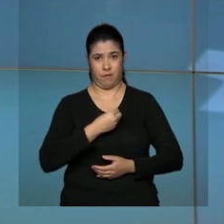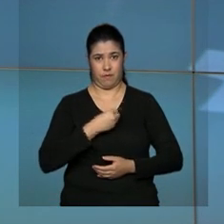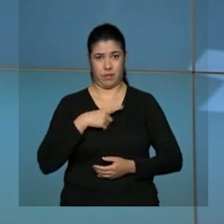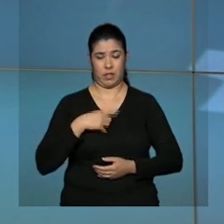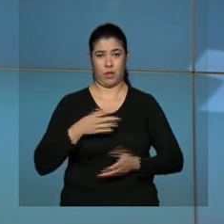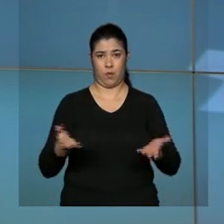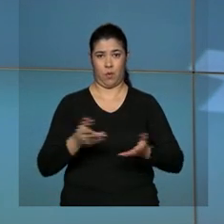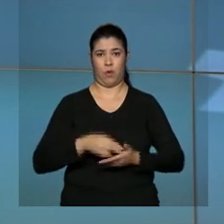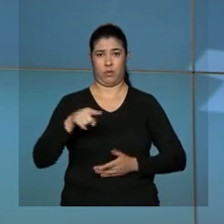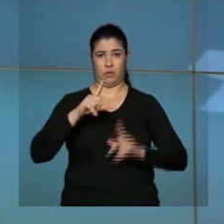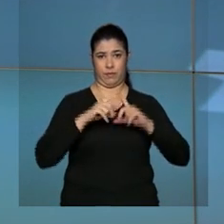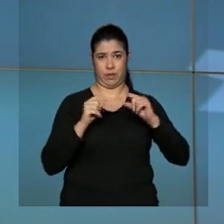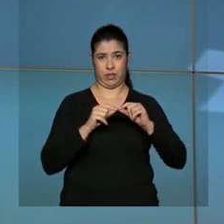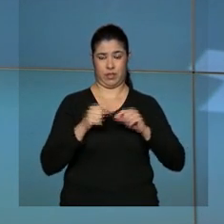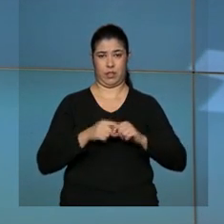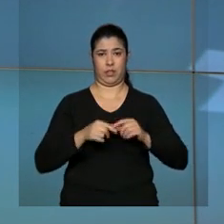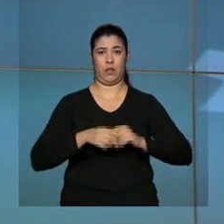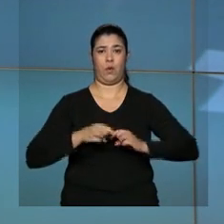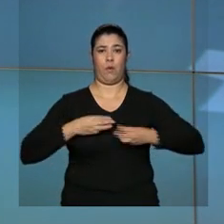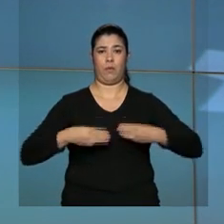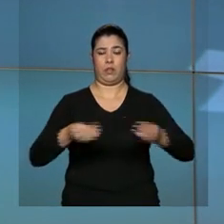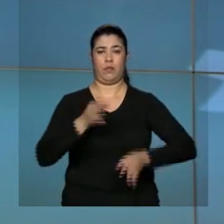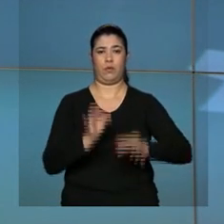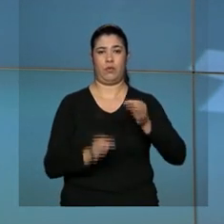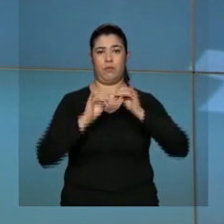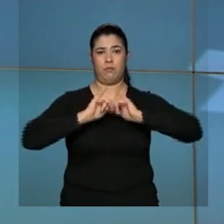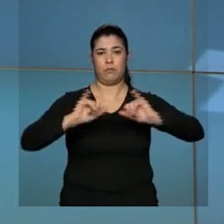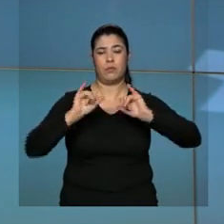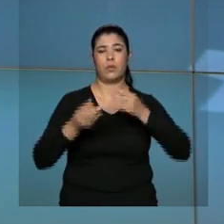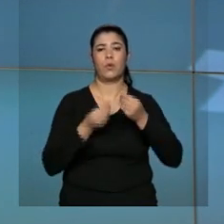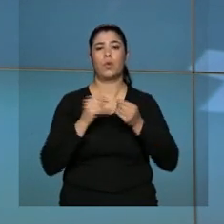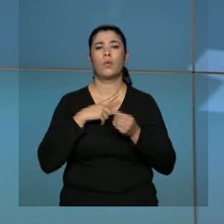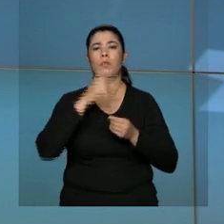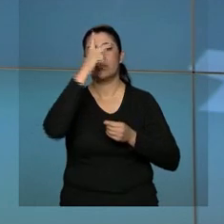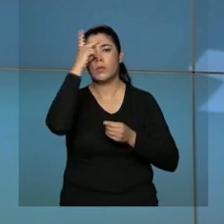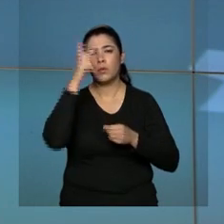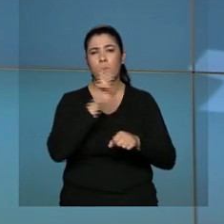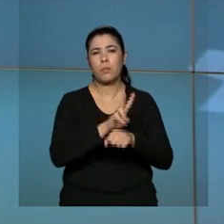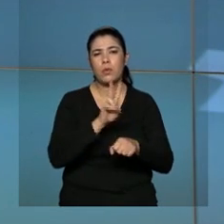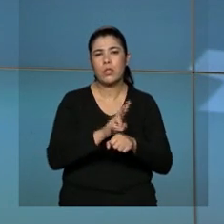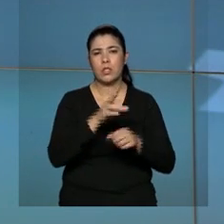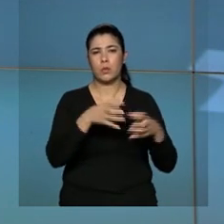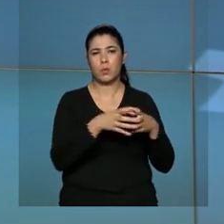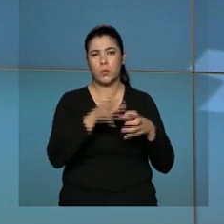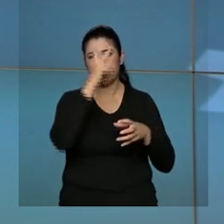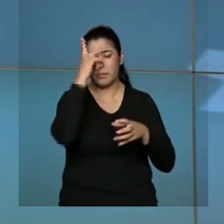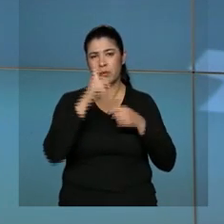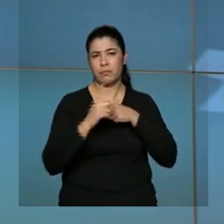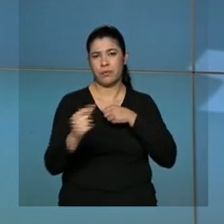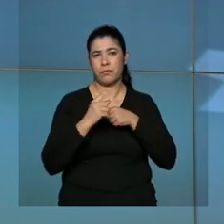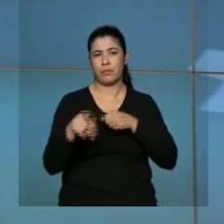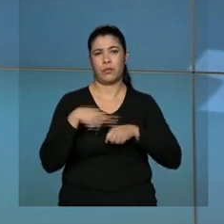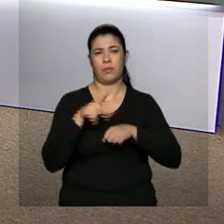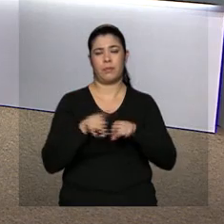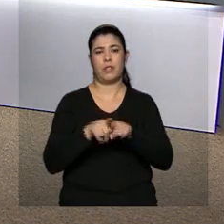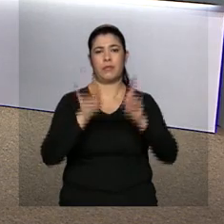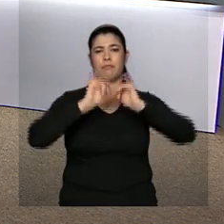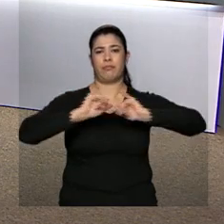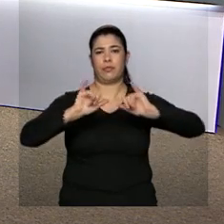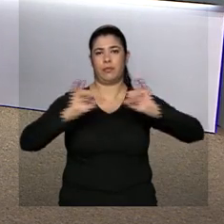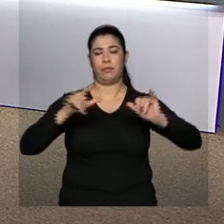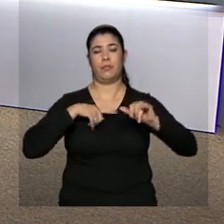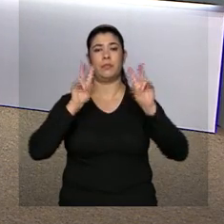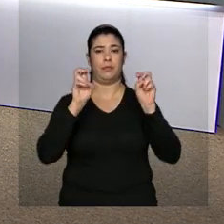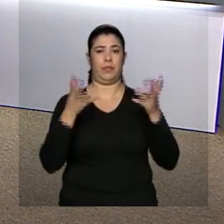Justiça vai divulgar dados atualizados sobre refúgio e lançar uma campanha de sensibilização sobre o tema.